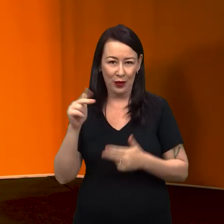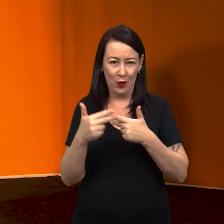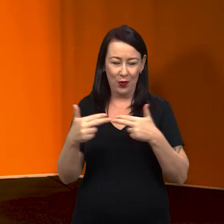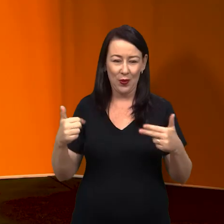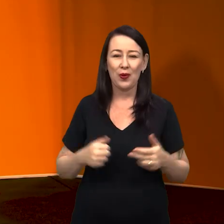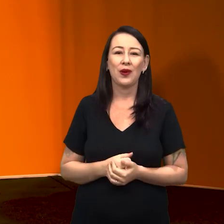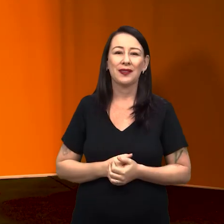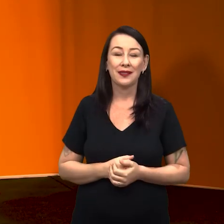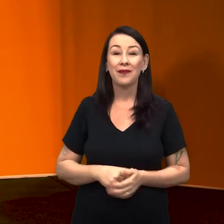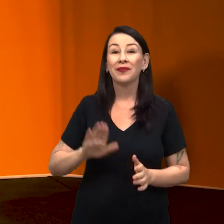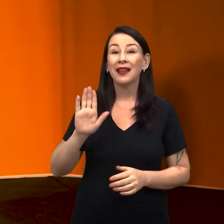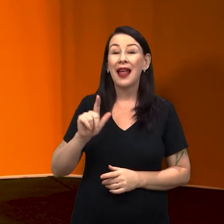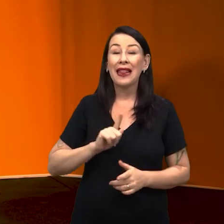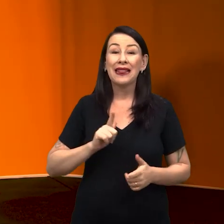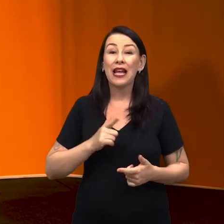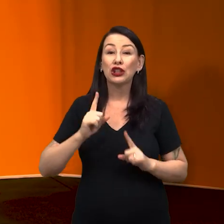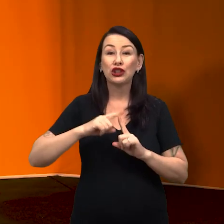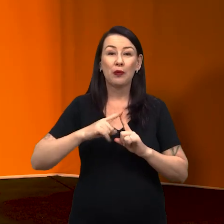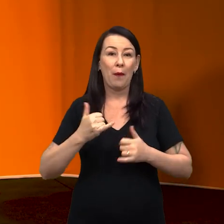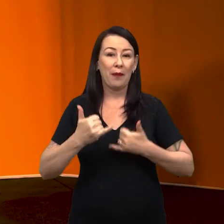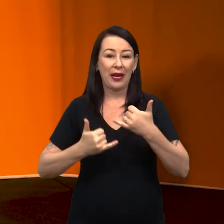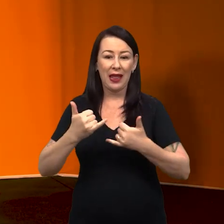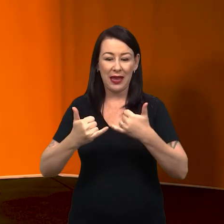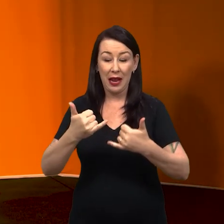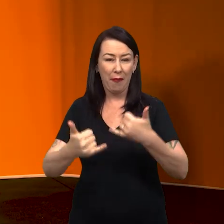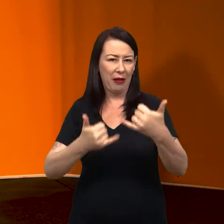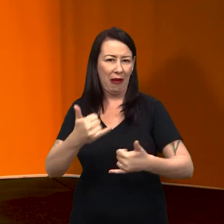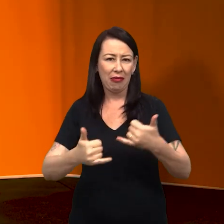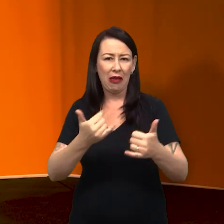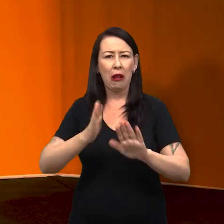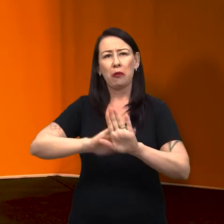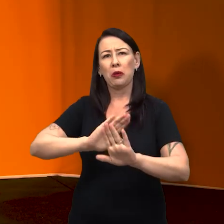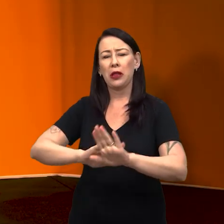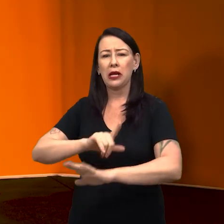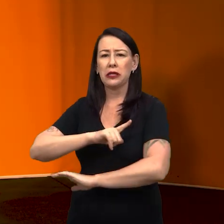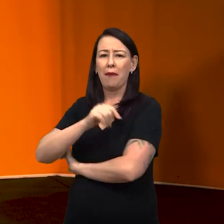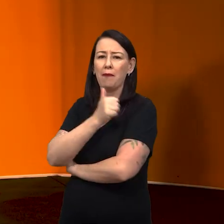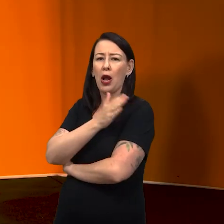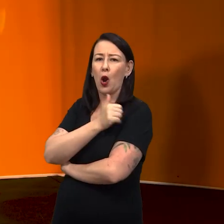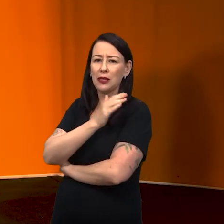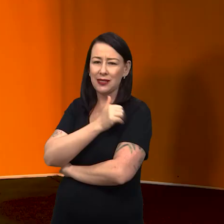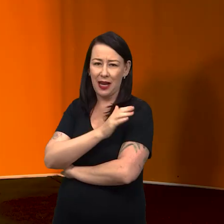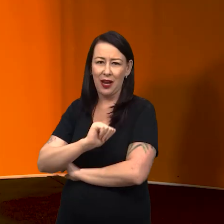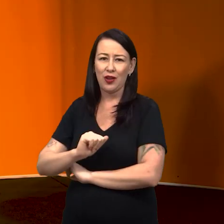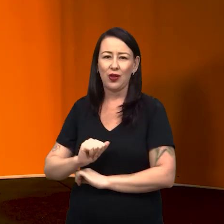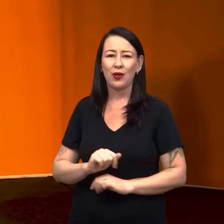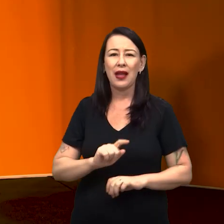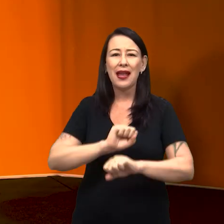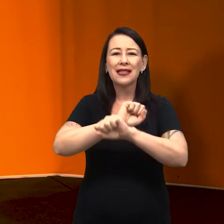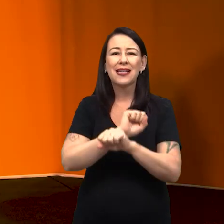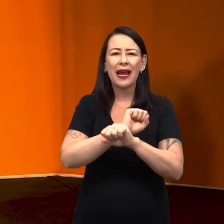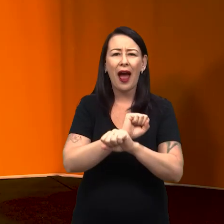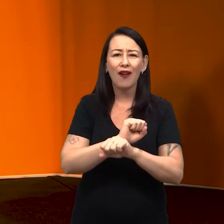as brincadeiras, a música só fala de preconceito. Né? Escravos de Jó,